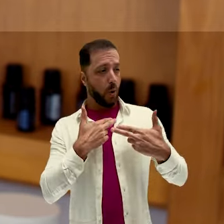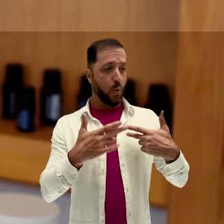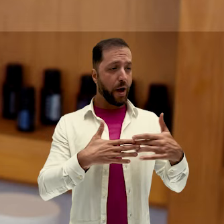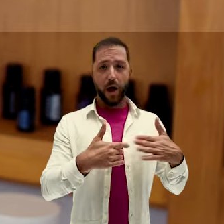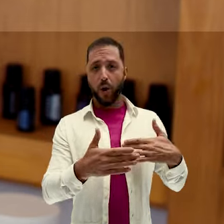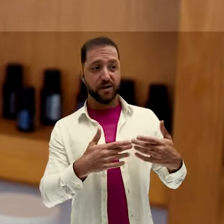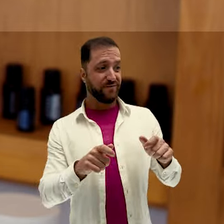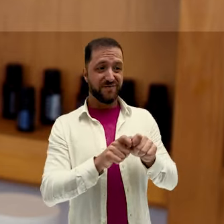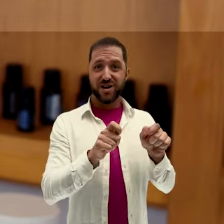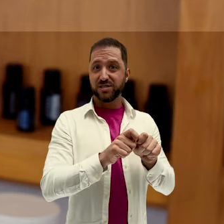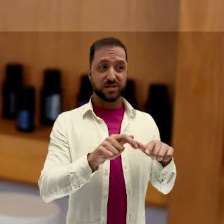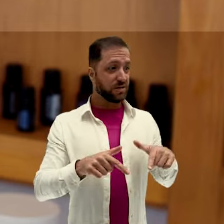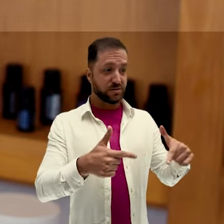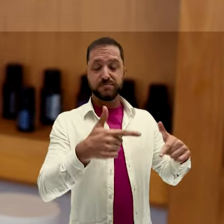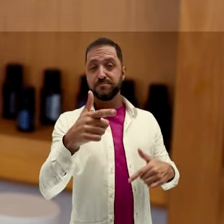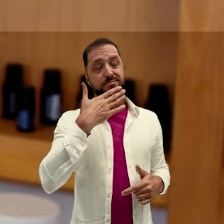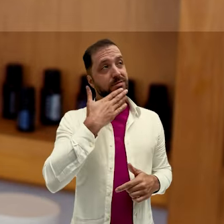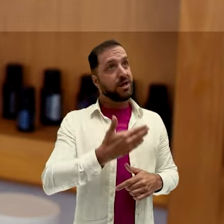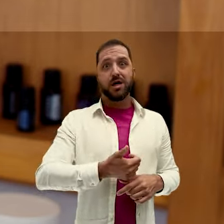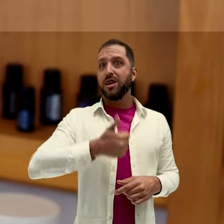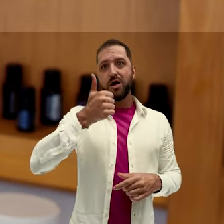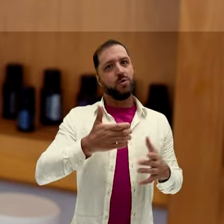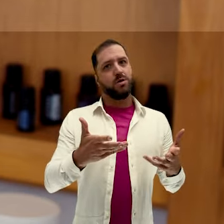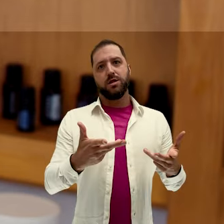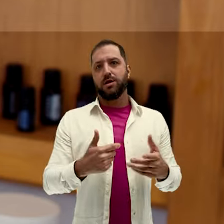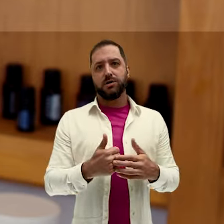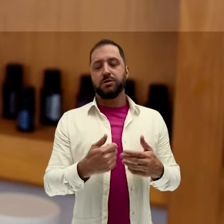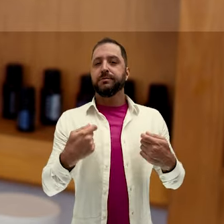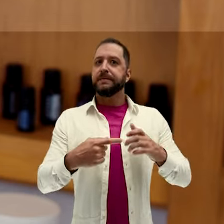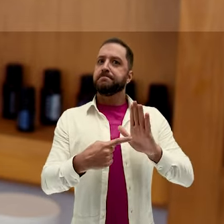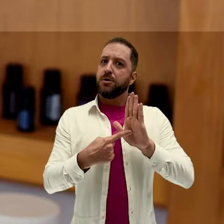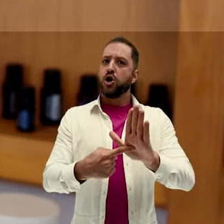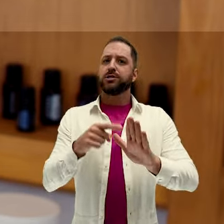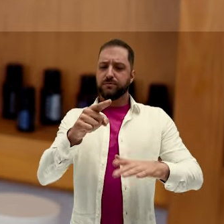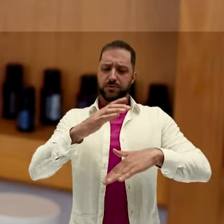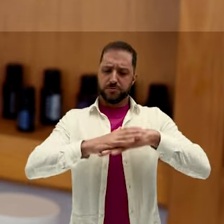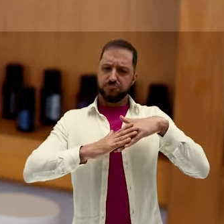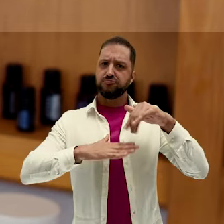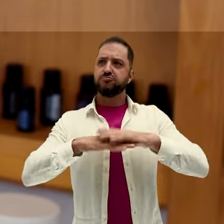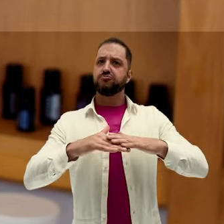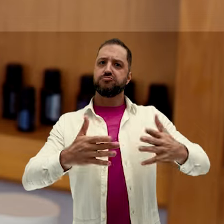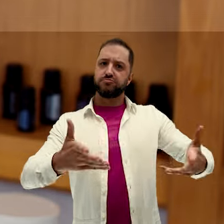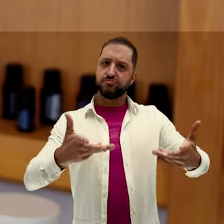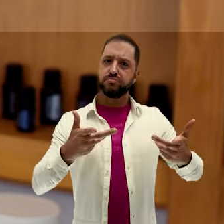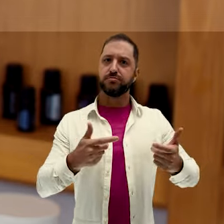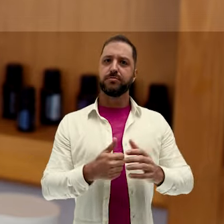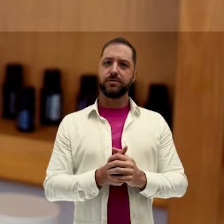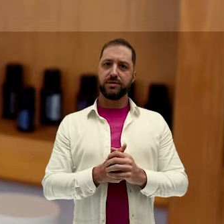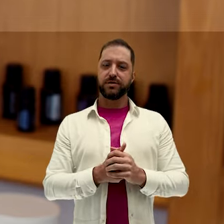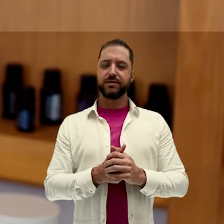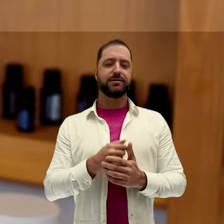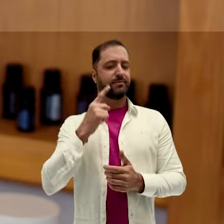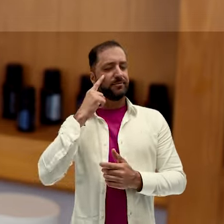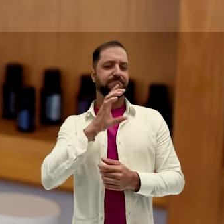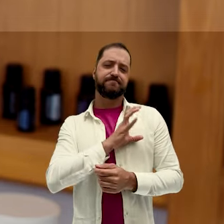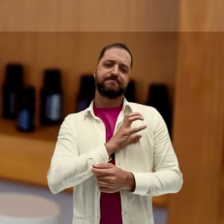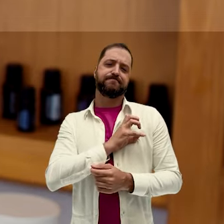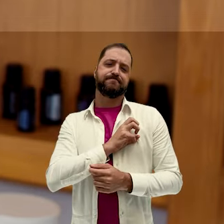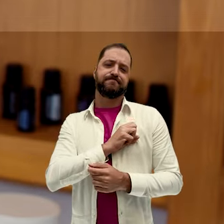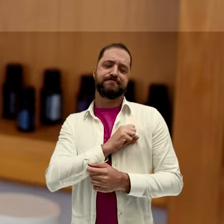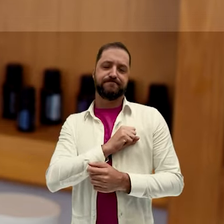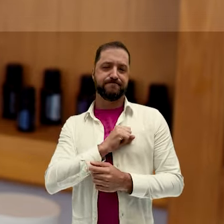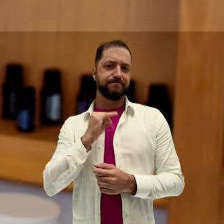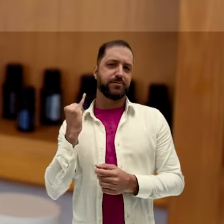tudo que vocês for fazer, faça de melhor. Porque você tem que mostrar que você é bom naquilo que faz